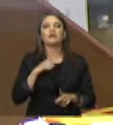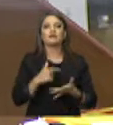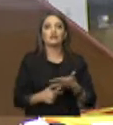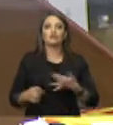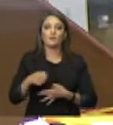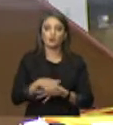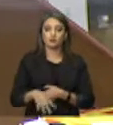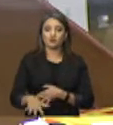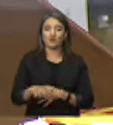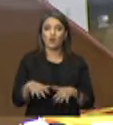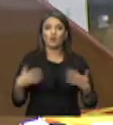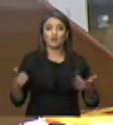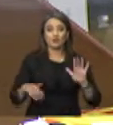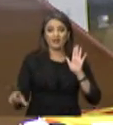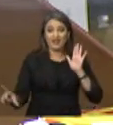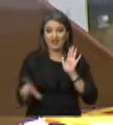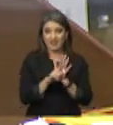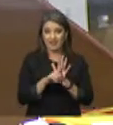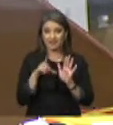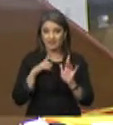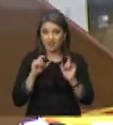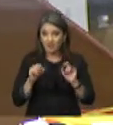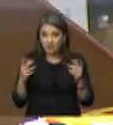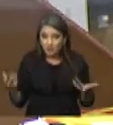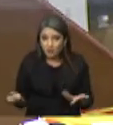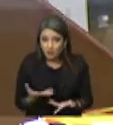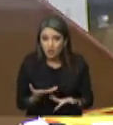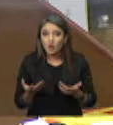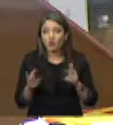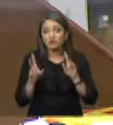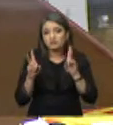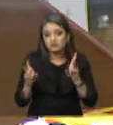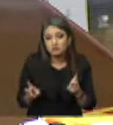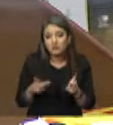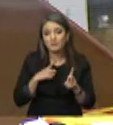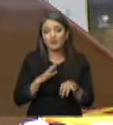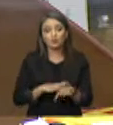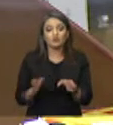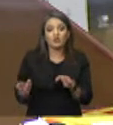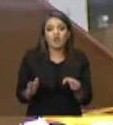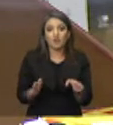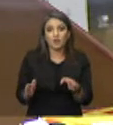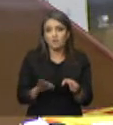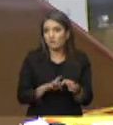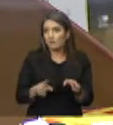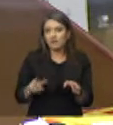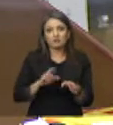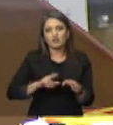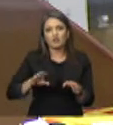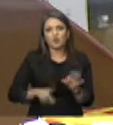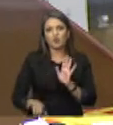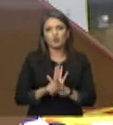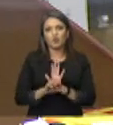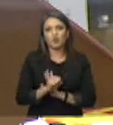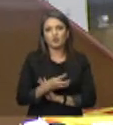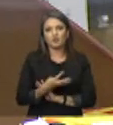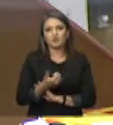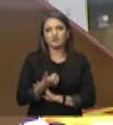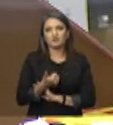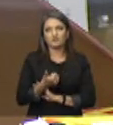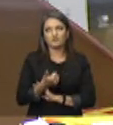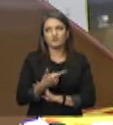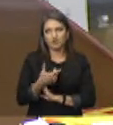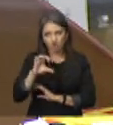repercussão geral o fato é que o legislador criou um novo termo inicial para Contagem da prescrição que não constava da Lei 8.429